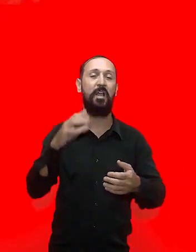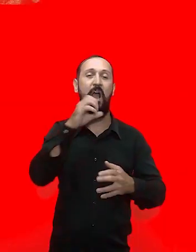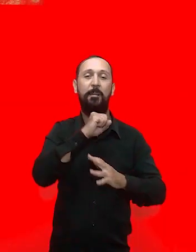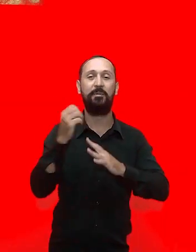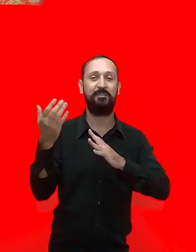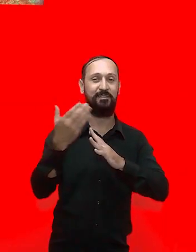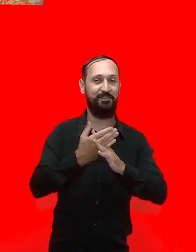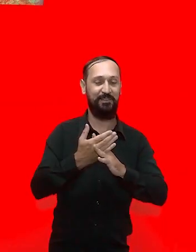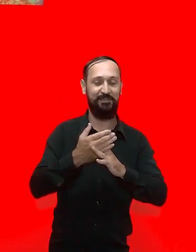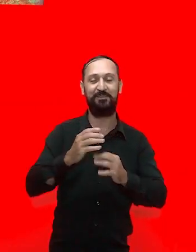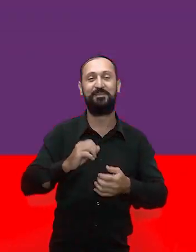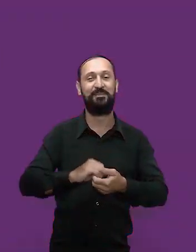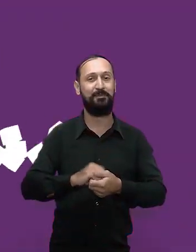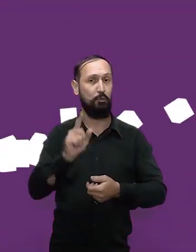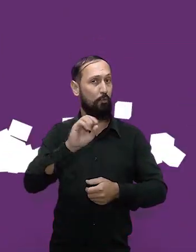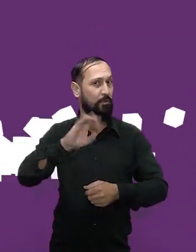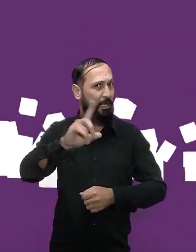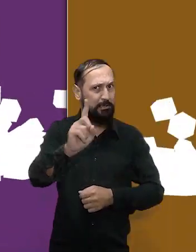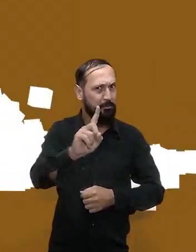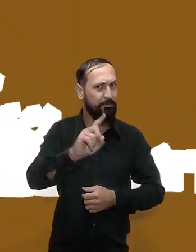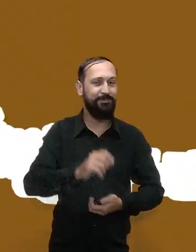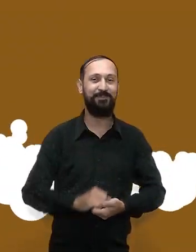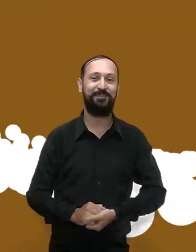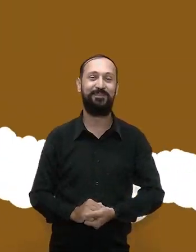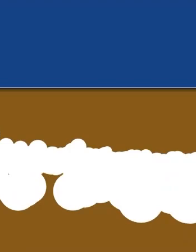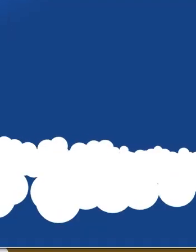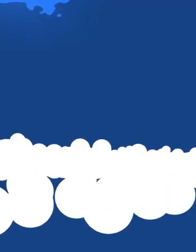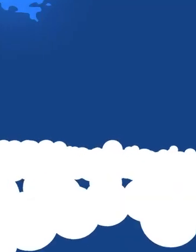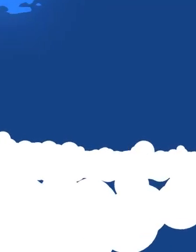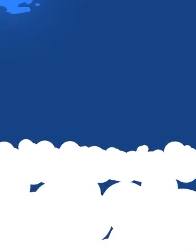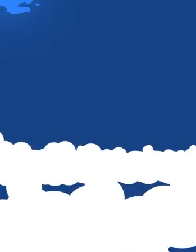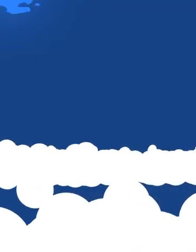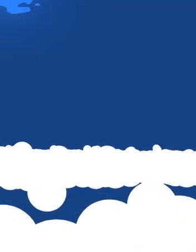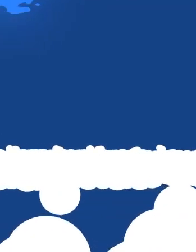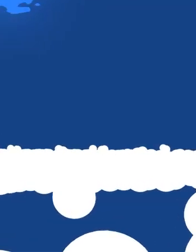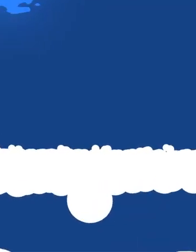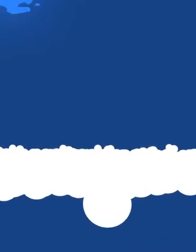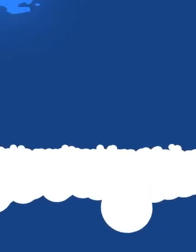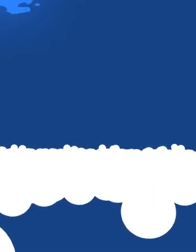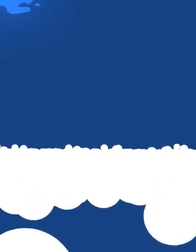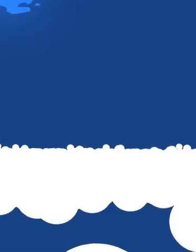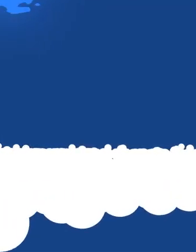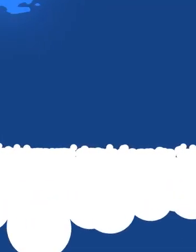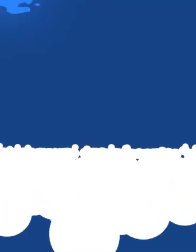Agora tem intervalo, até daqui a pouco. Não saia daí.